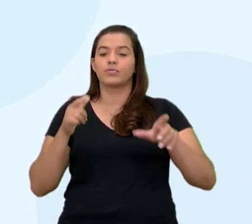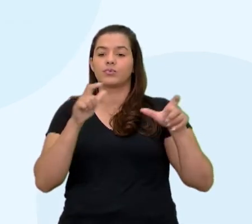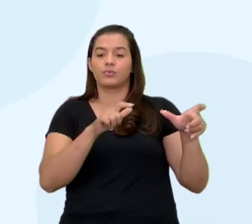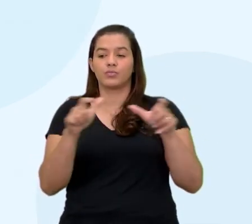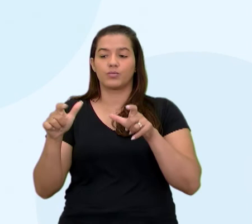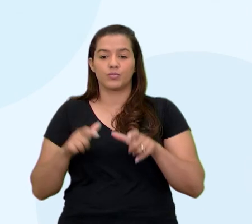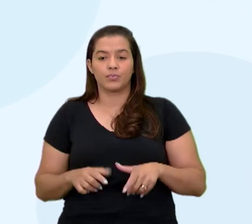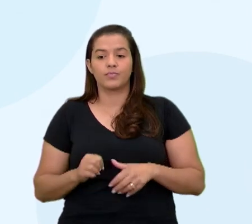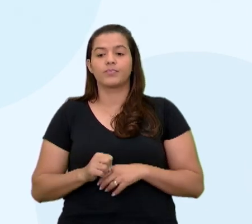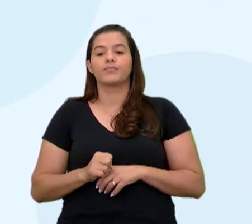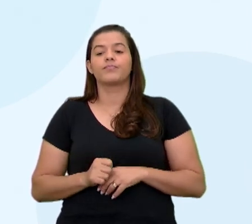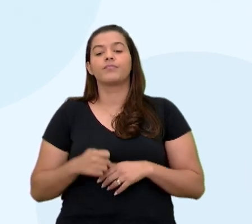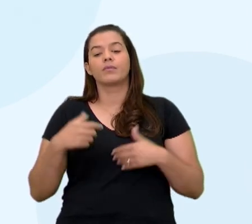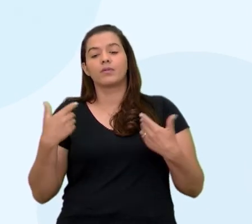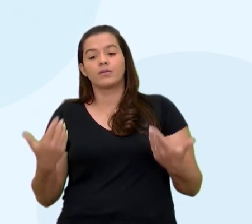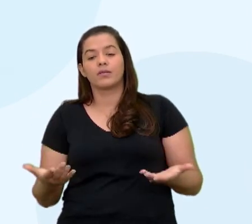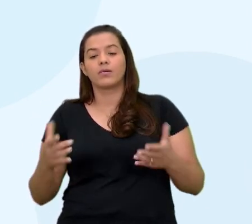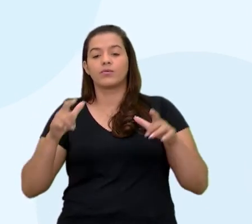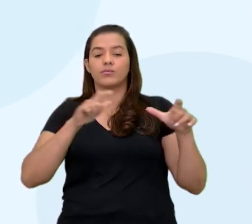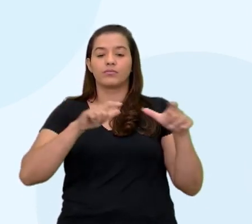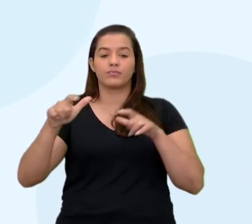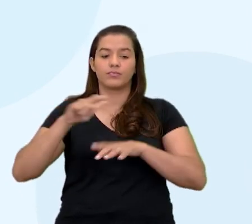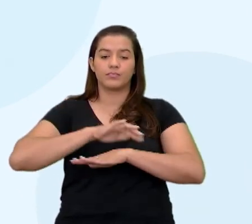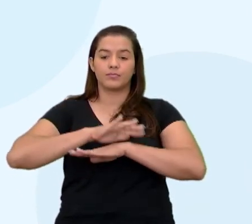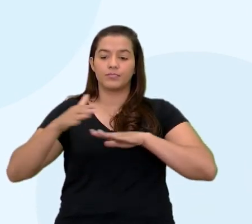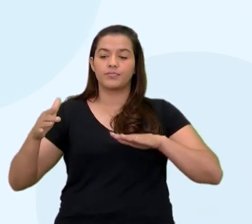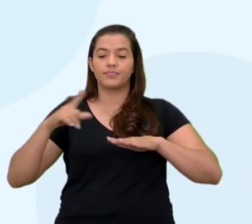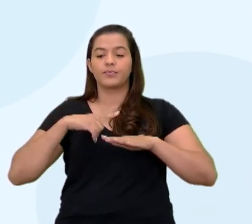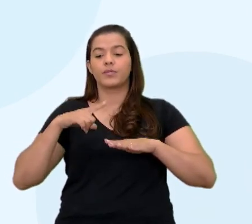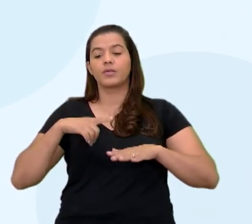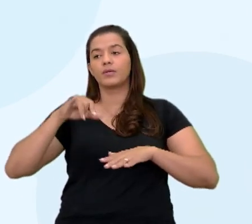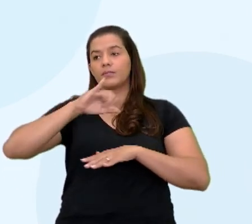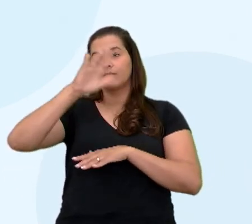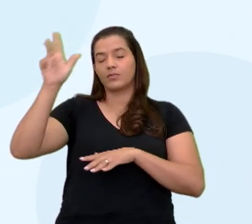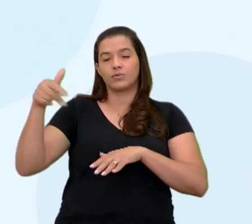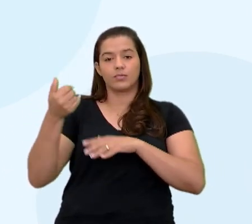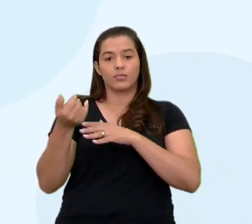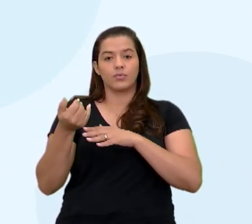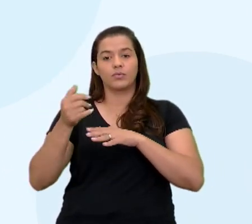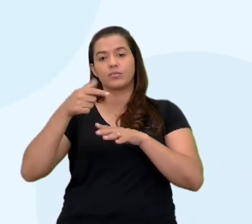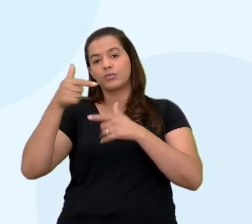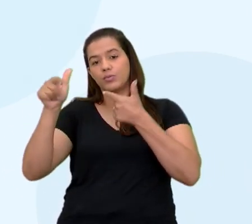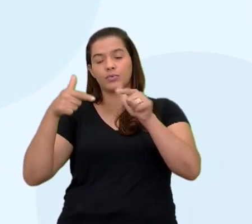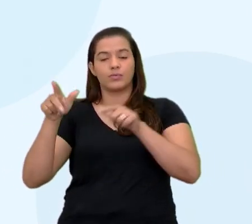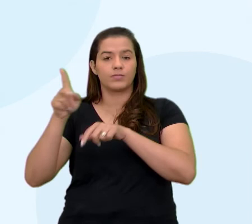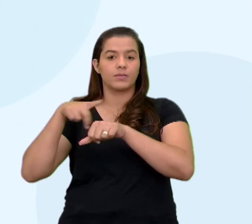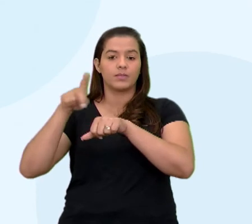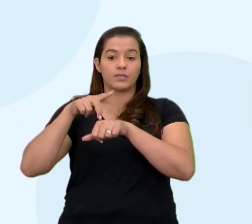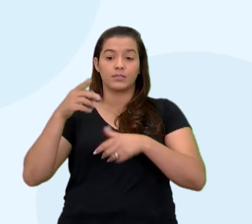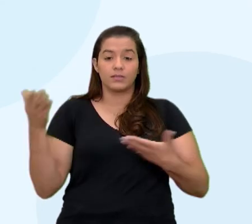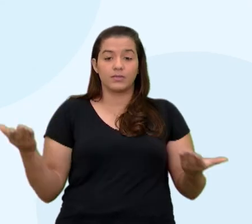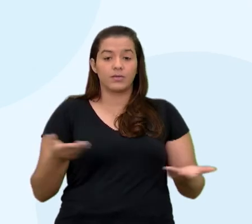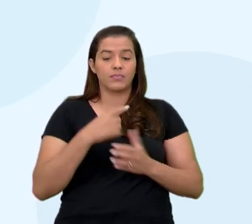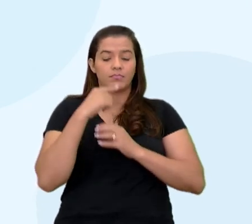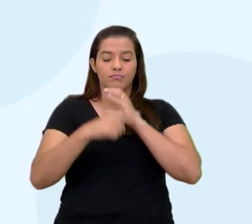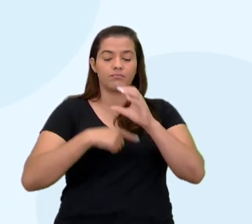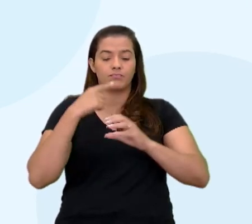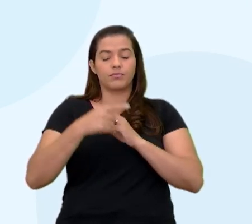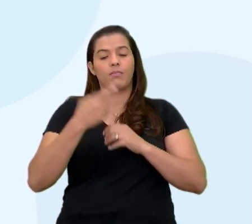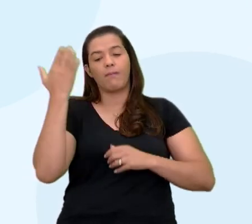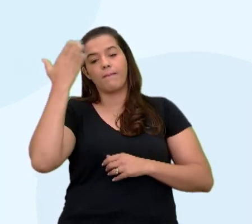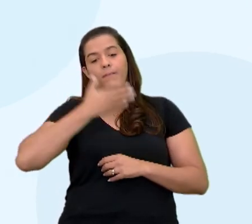localidade, cerrando em tal fronteira estrangeiros pobres, provando que a globalização produz